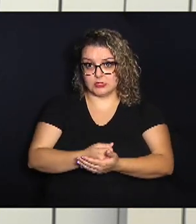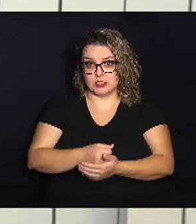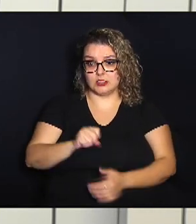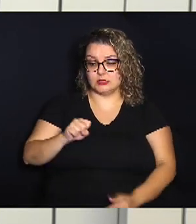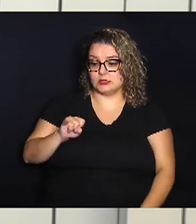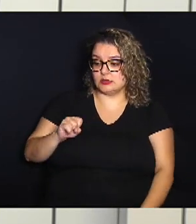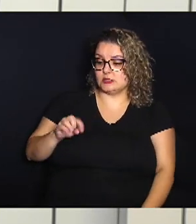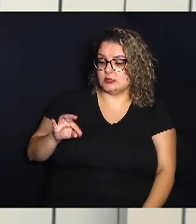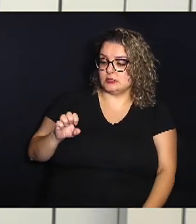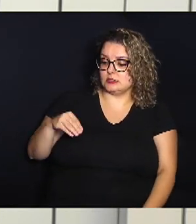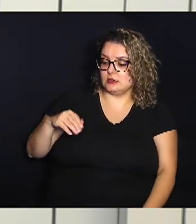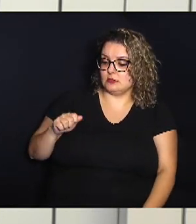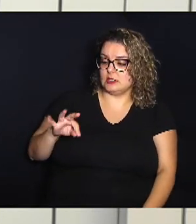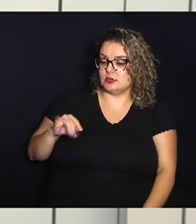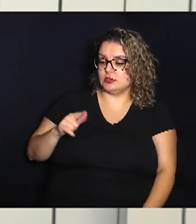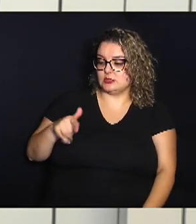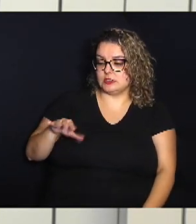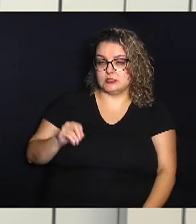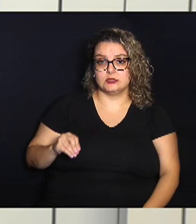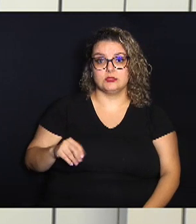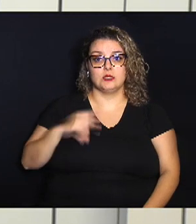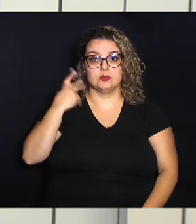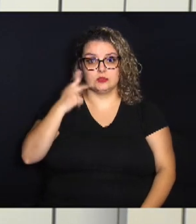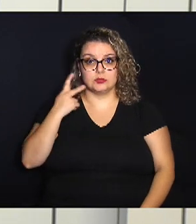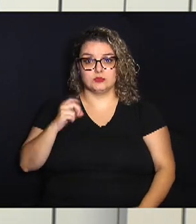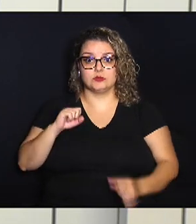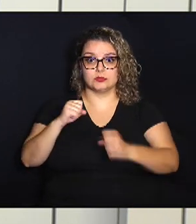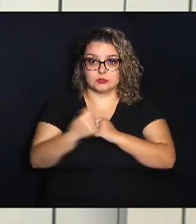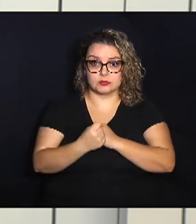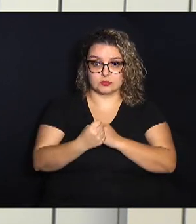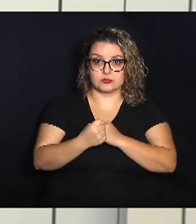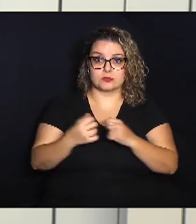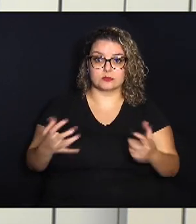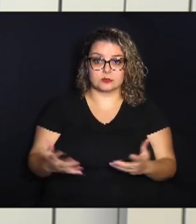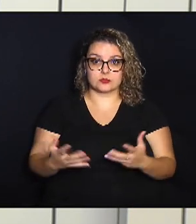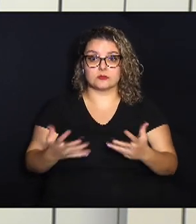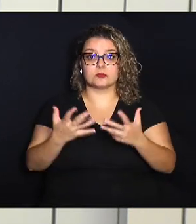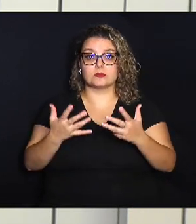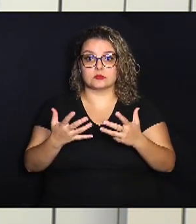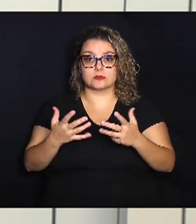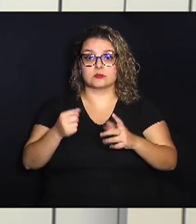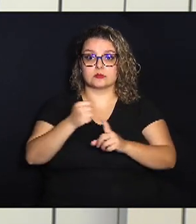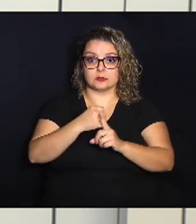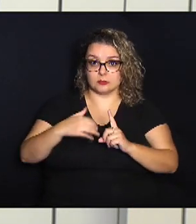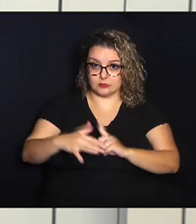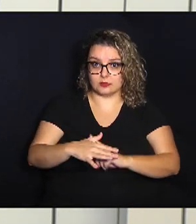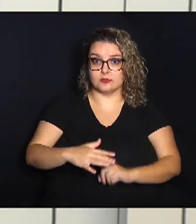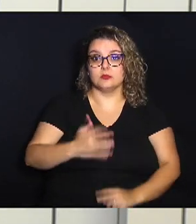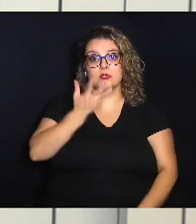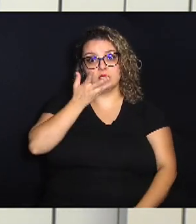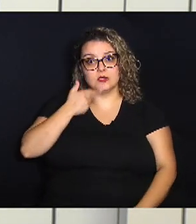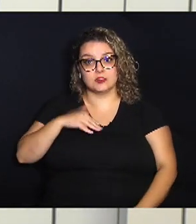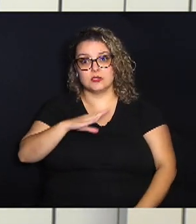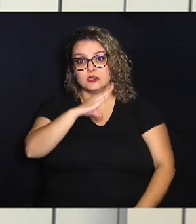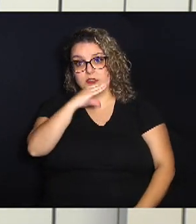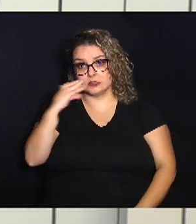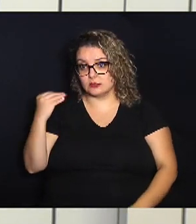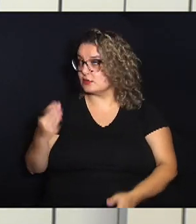das informações sobre as políticas de proteção e promoção social da criança e do adolescente.